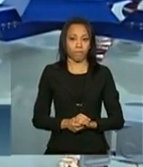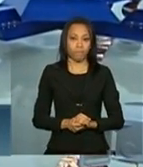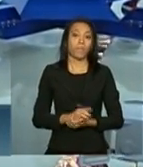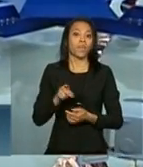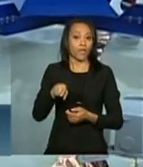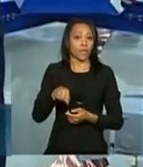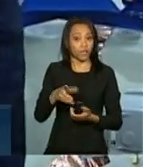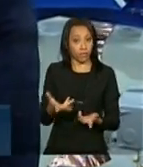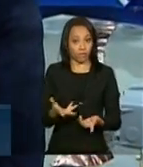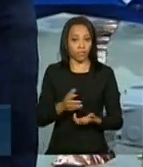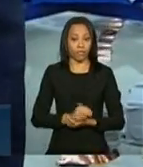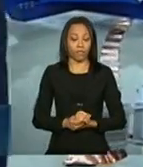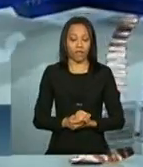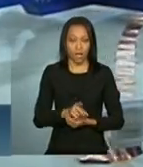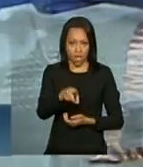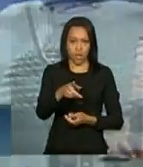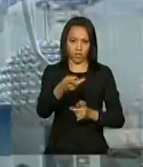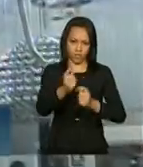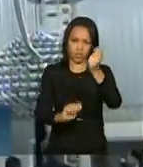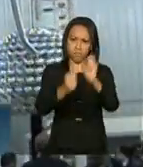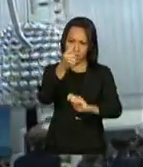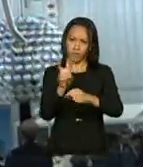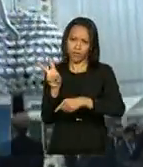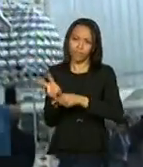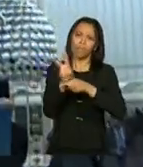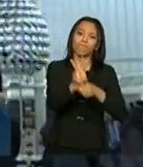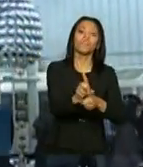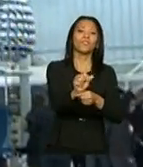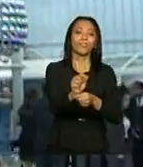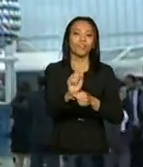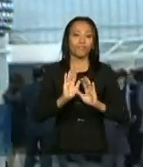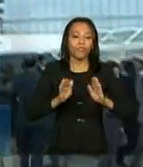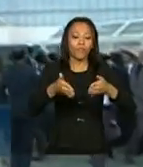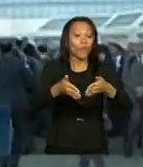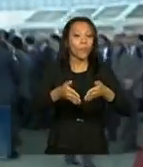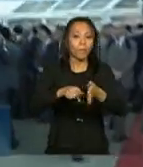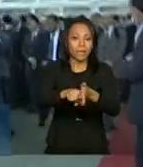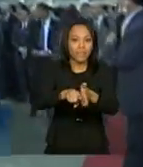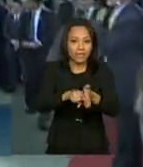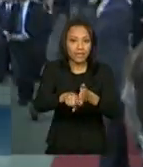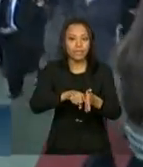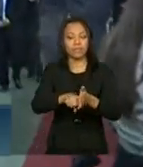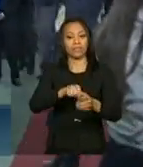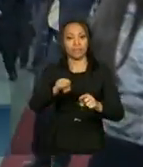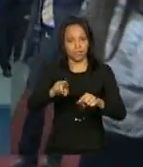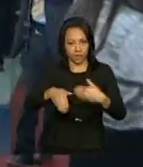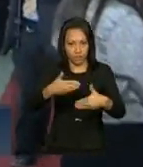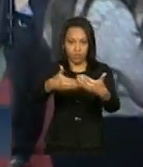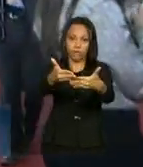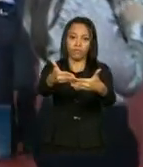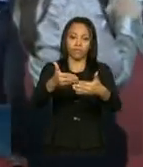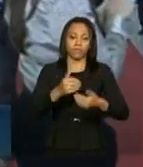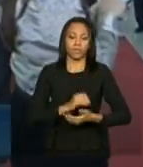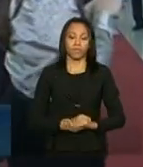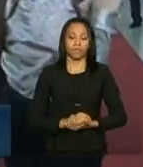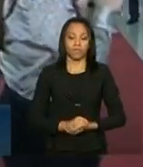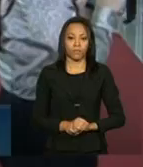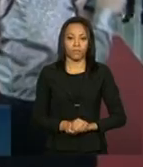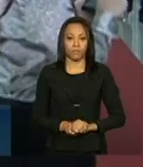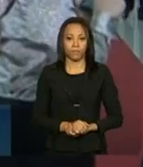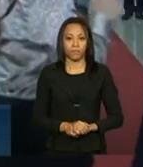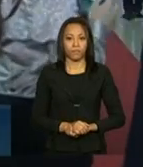empresa, então, fez esse financiamento voltado para pesquisa e desenvolvimento.